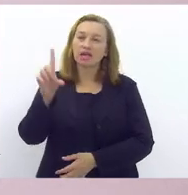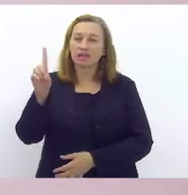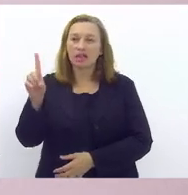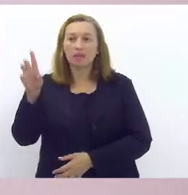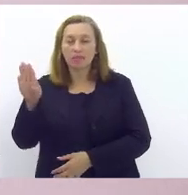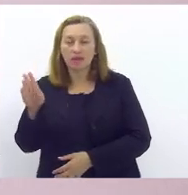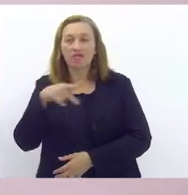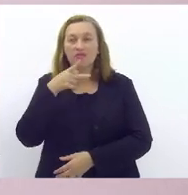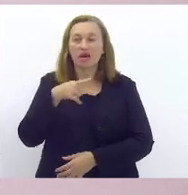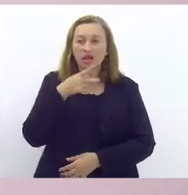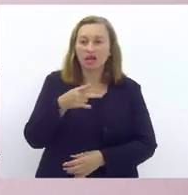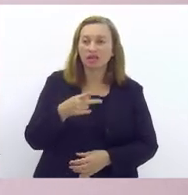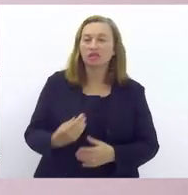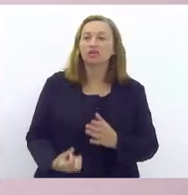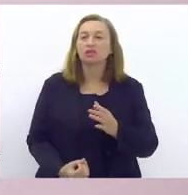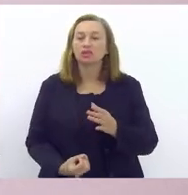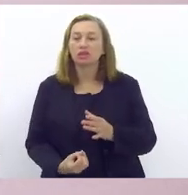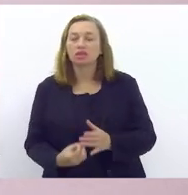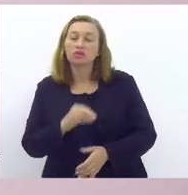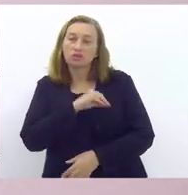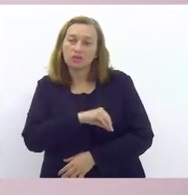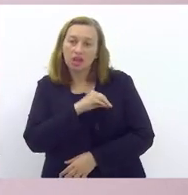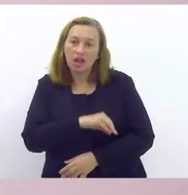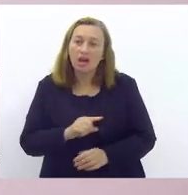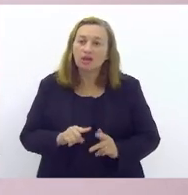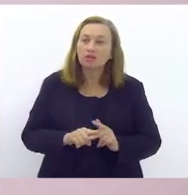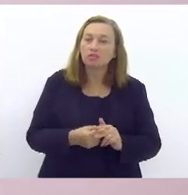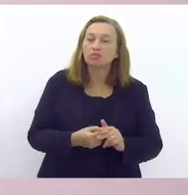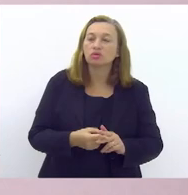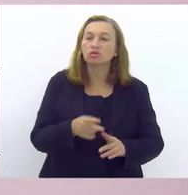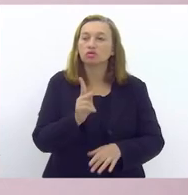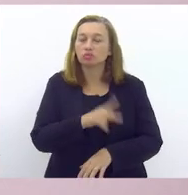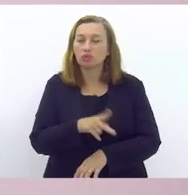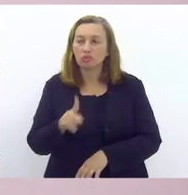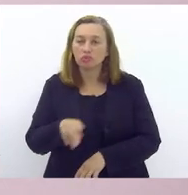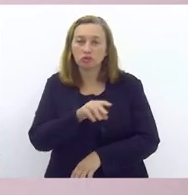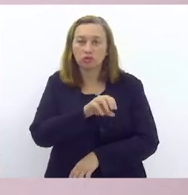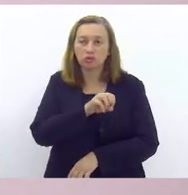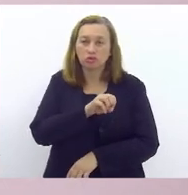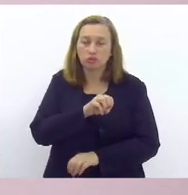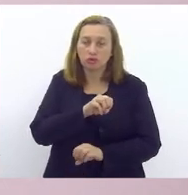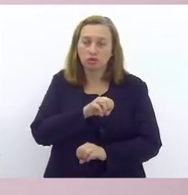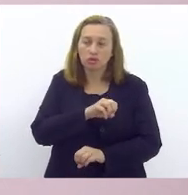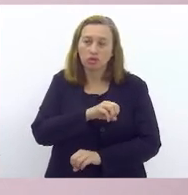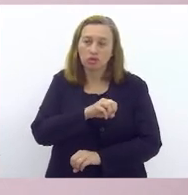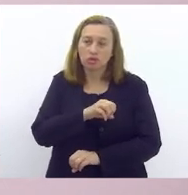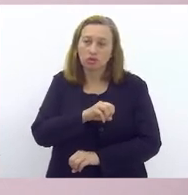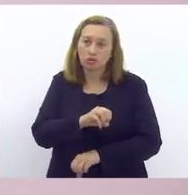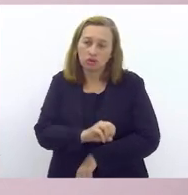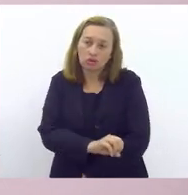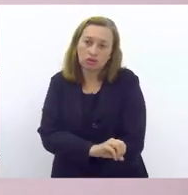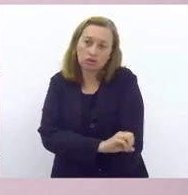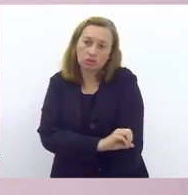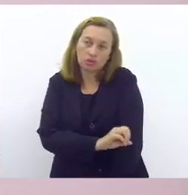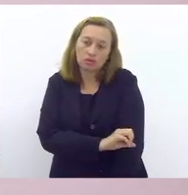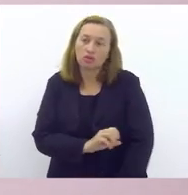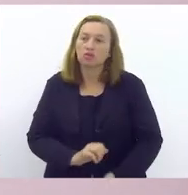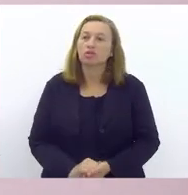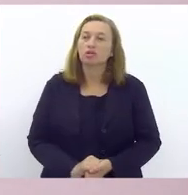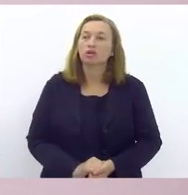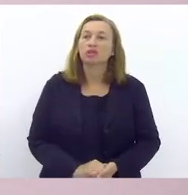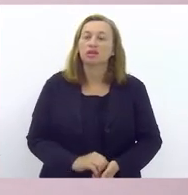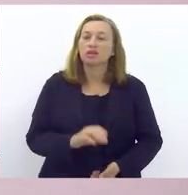falando sobre a questão da remuneração dos profissionais de educação e dos professores. E a CNTE,